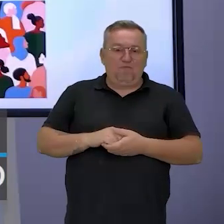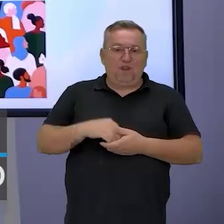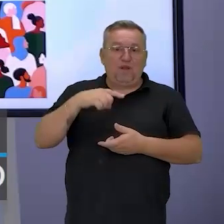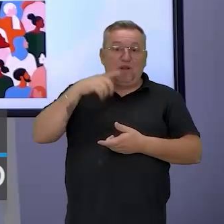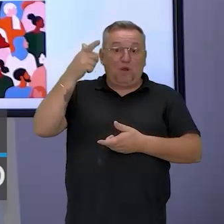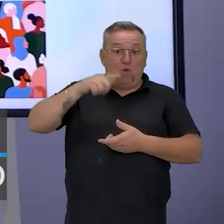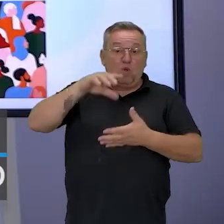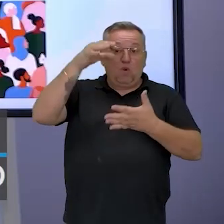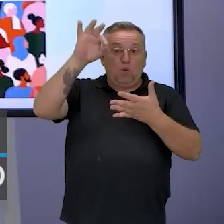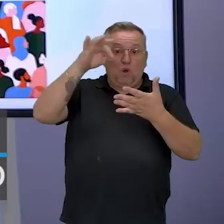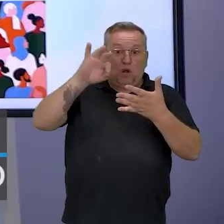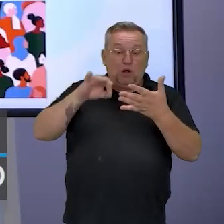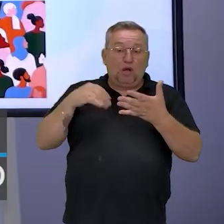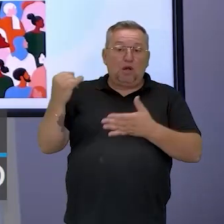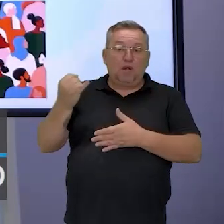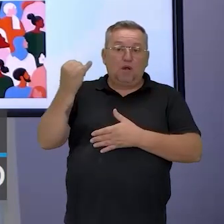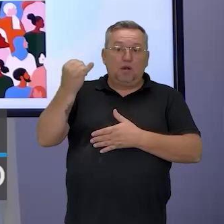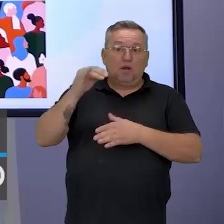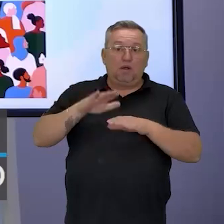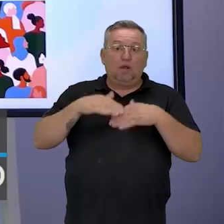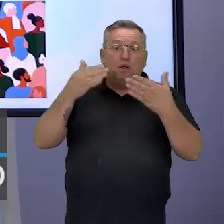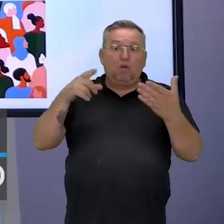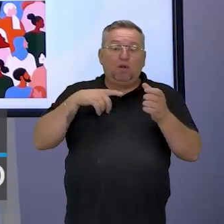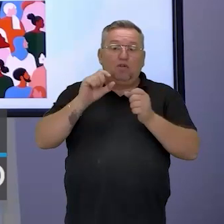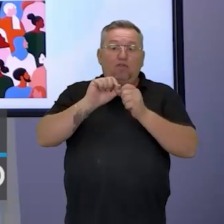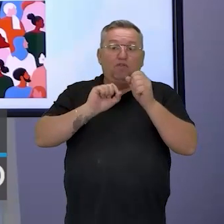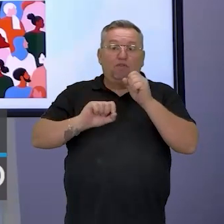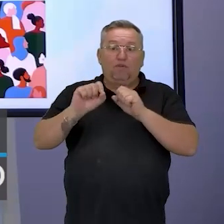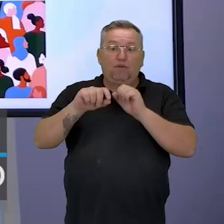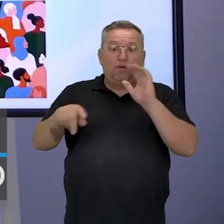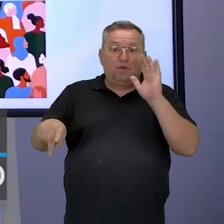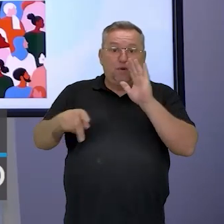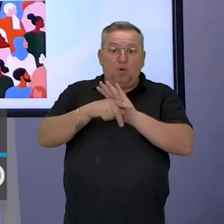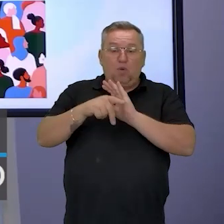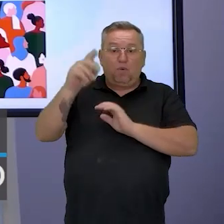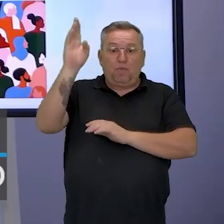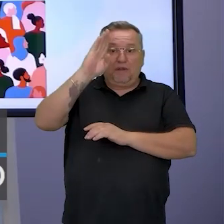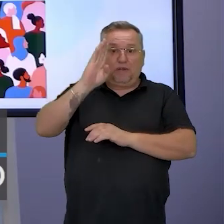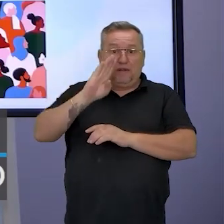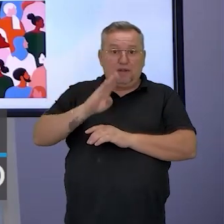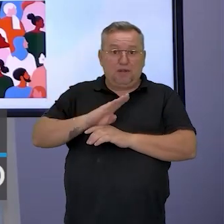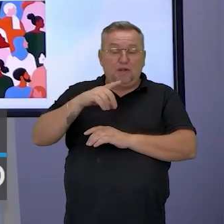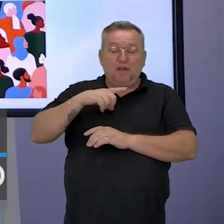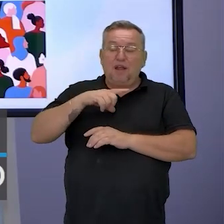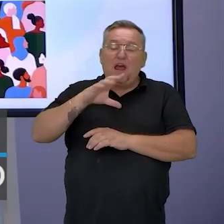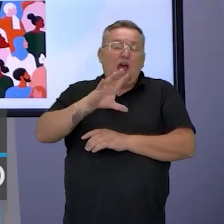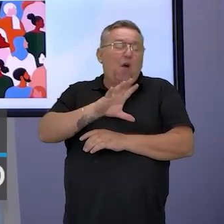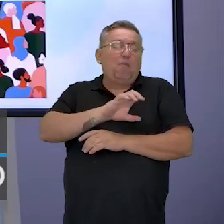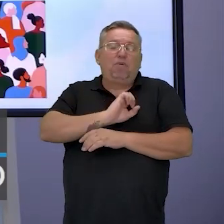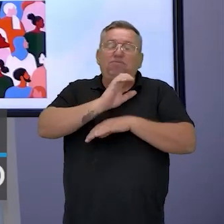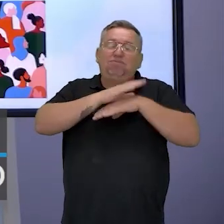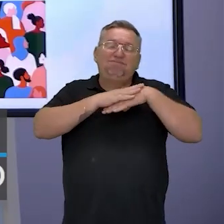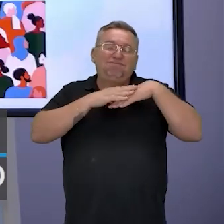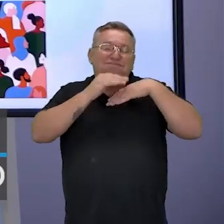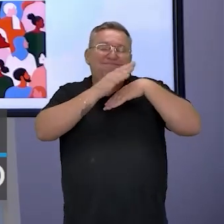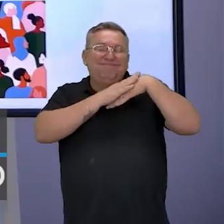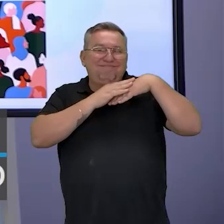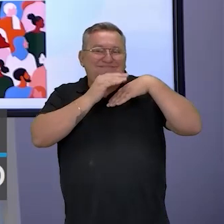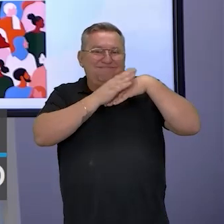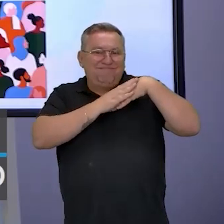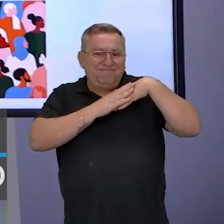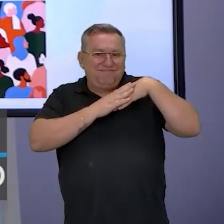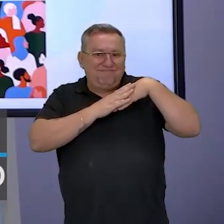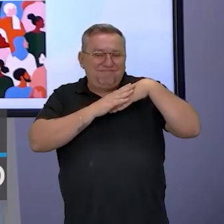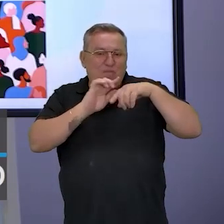detalhe também importante, e quando a gente fica batendo nessa questão de que o brasileiro é amoroso, é acolhedor, etc., a gente